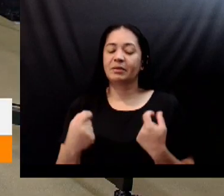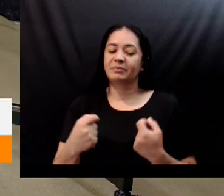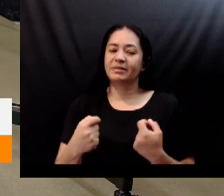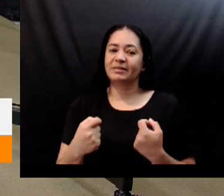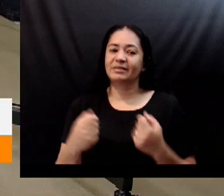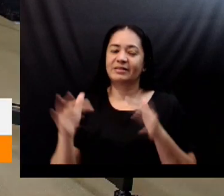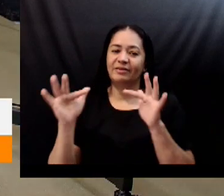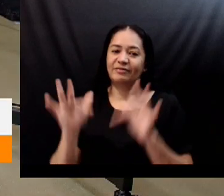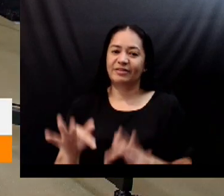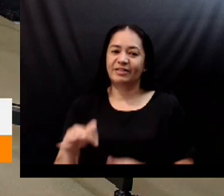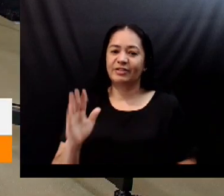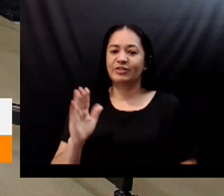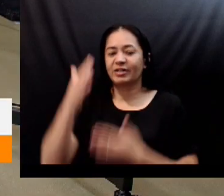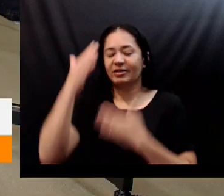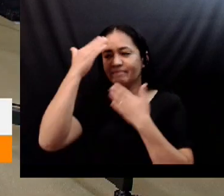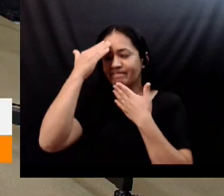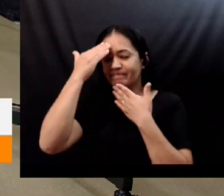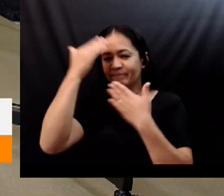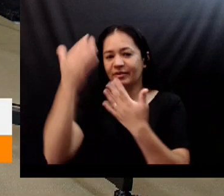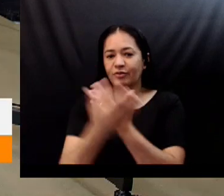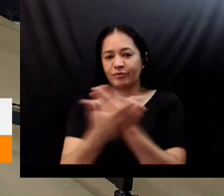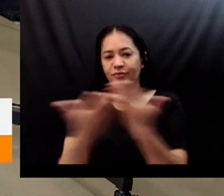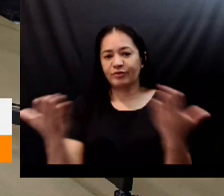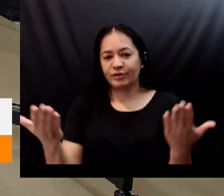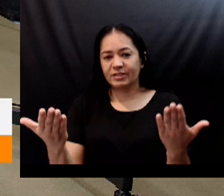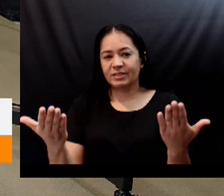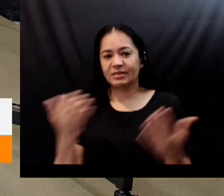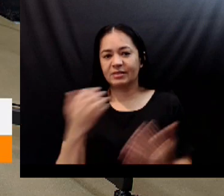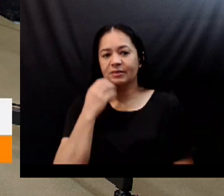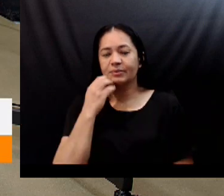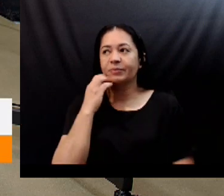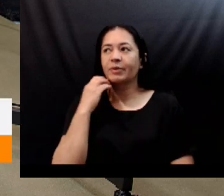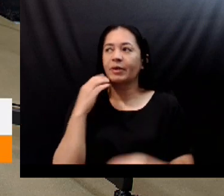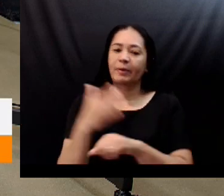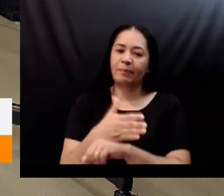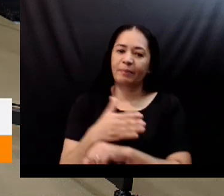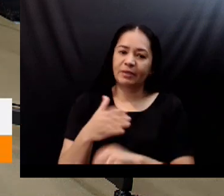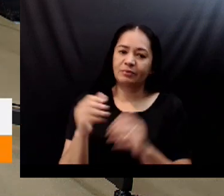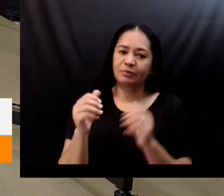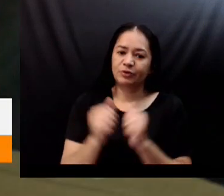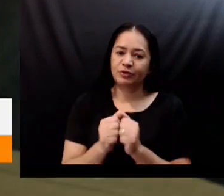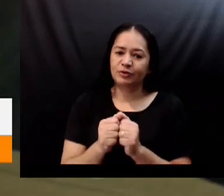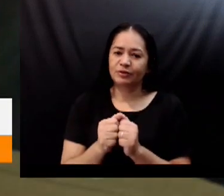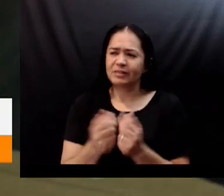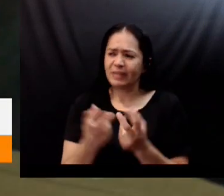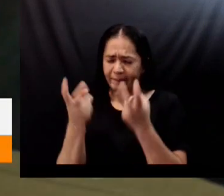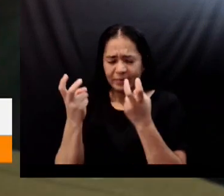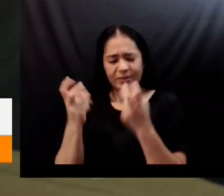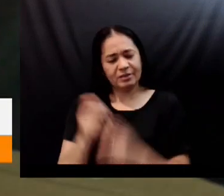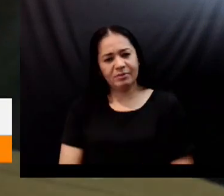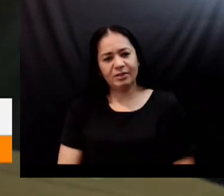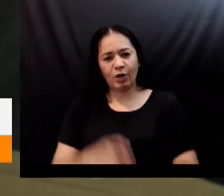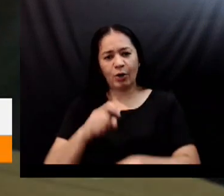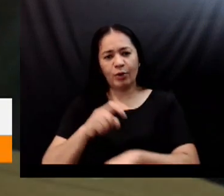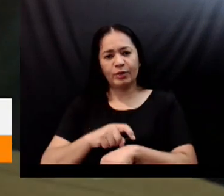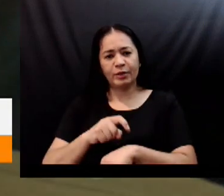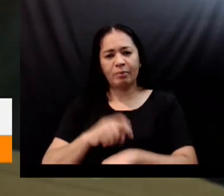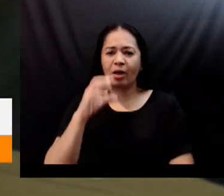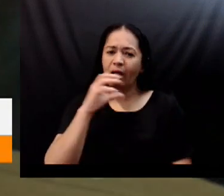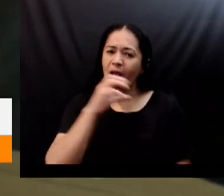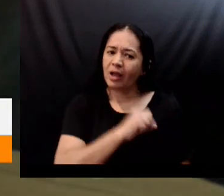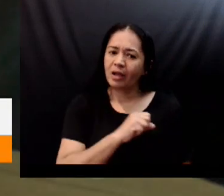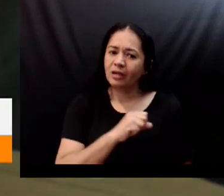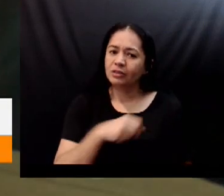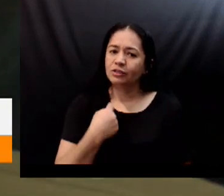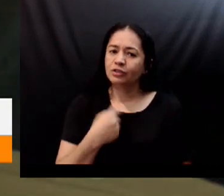agradecer demais você que está aí do outro lado, que participou com a gente. Você viu só? O tempo passa tão rápido, né? A gente entrou no ar e agora a